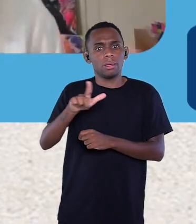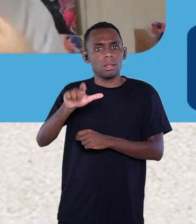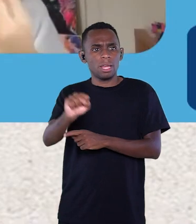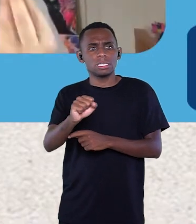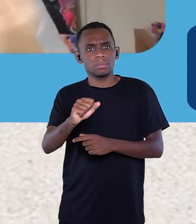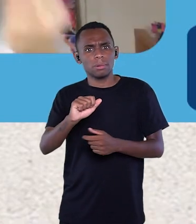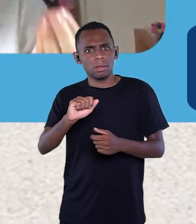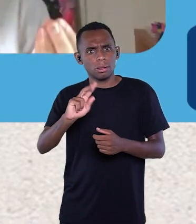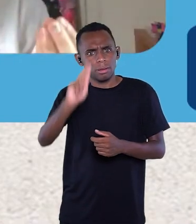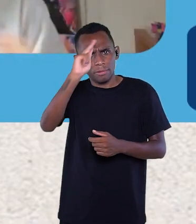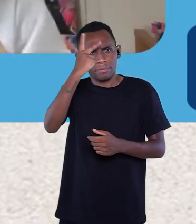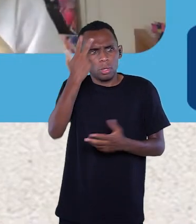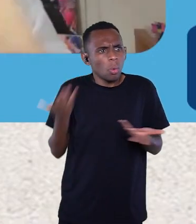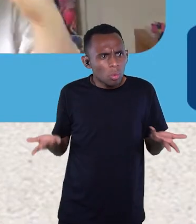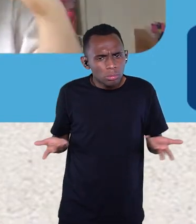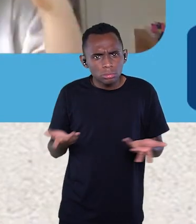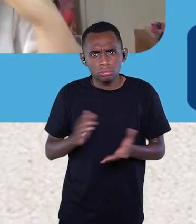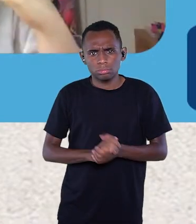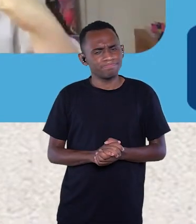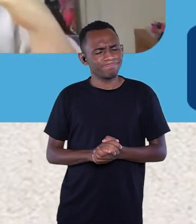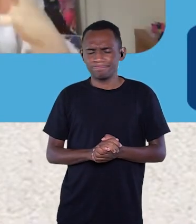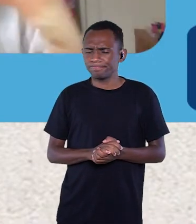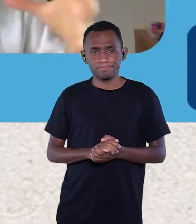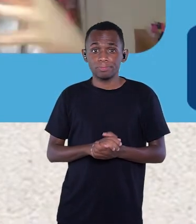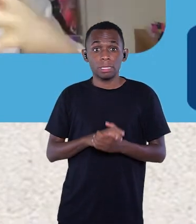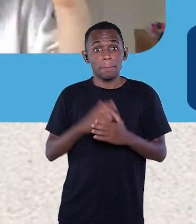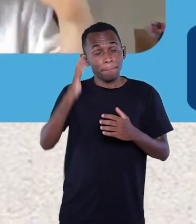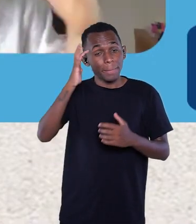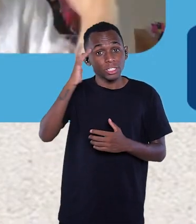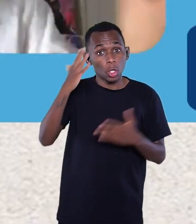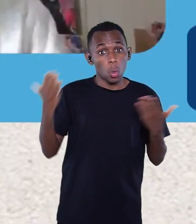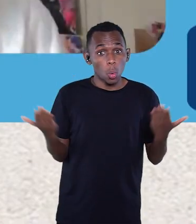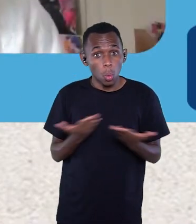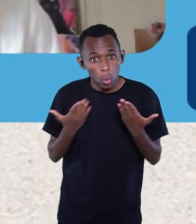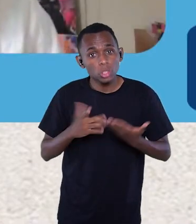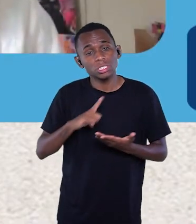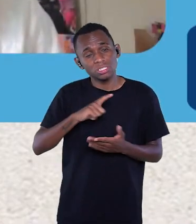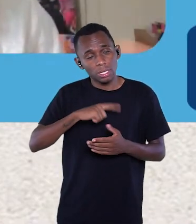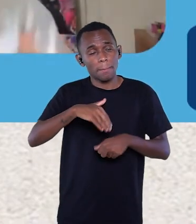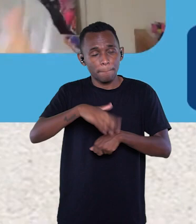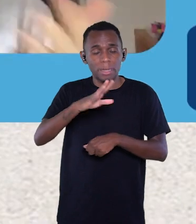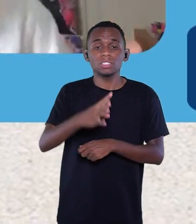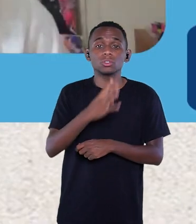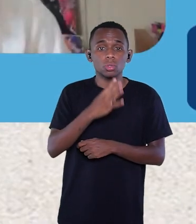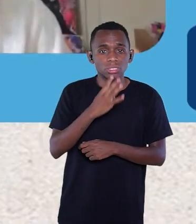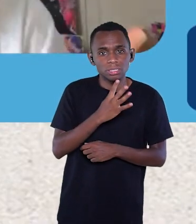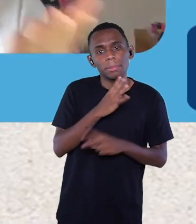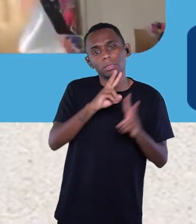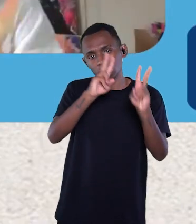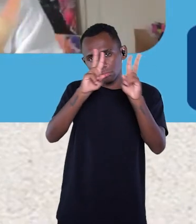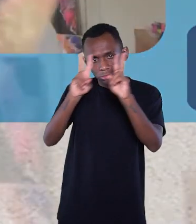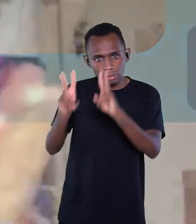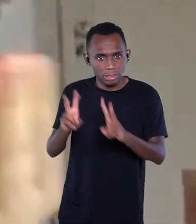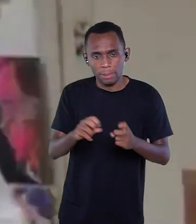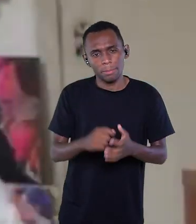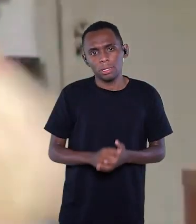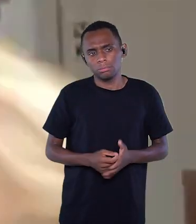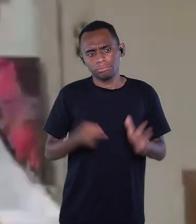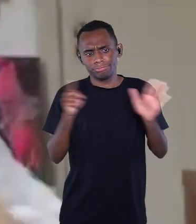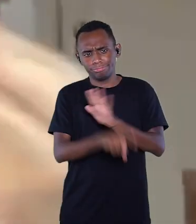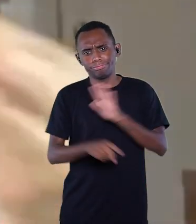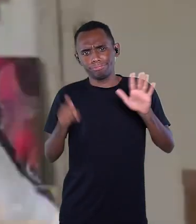Tipo assim, imagina, né? Hoje em dia a gente já tem mais letramento com relação a esse tipo de coisa, a gente não faz esse tipo